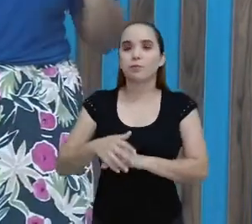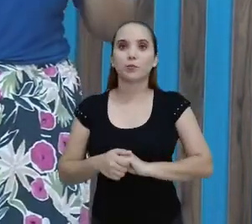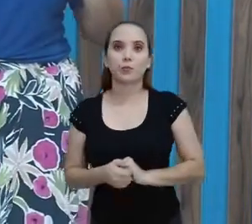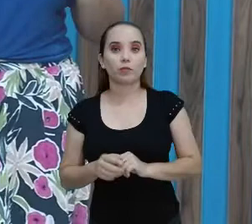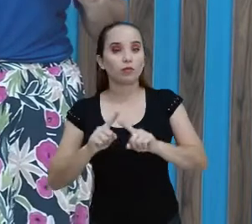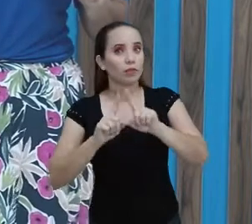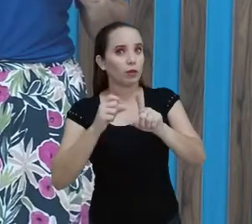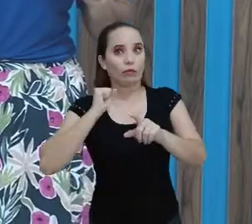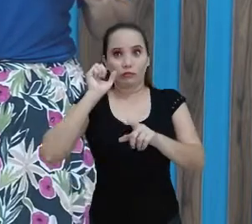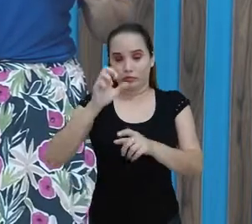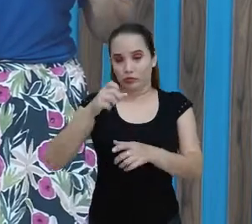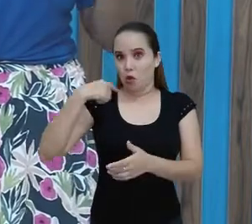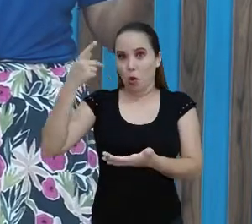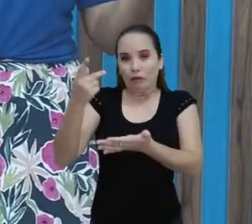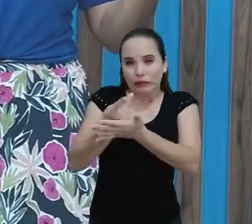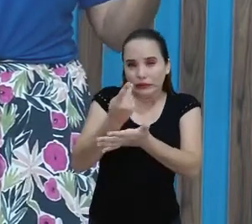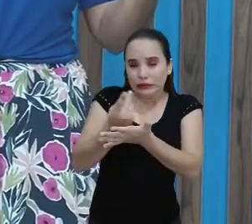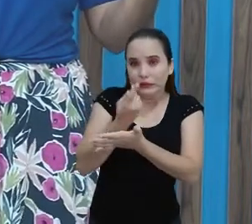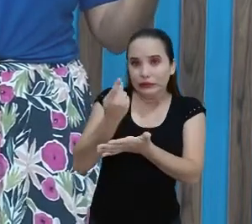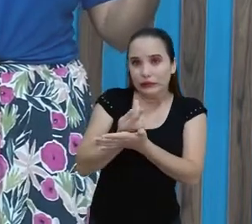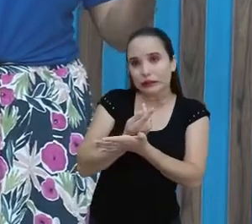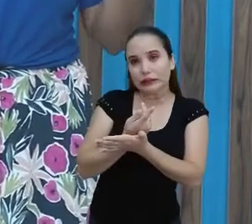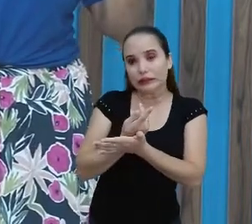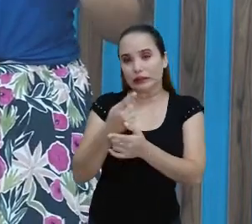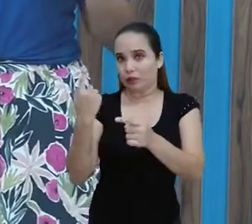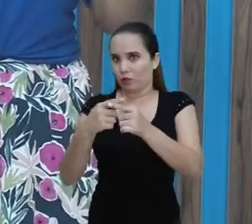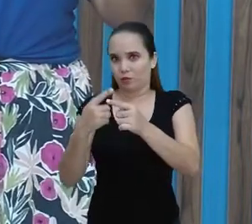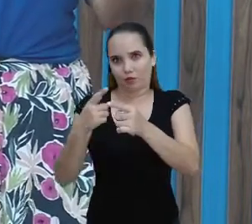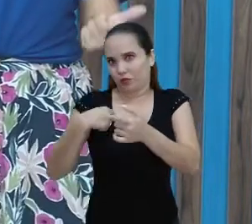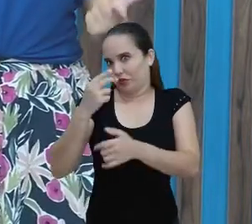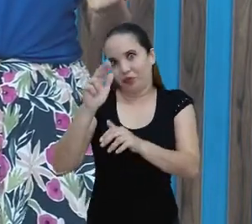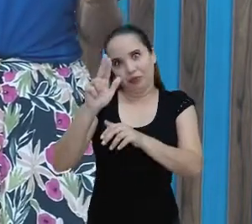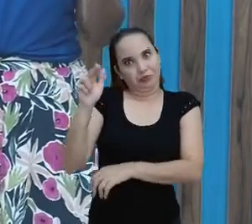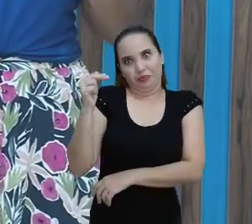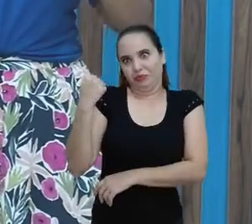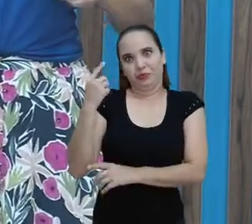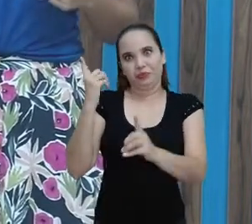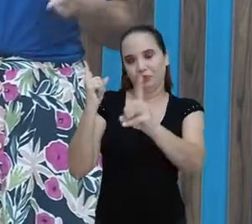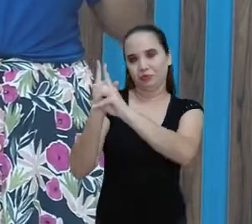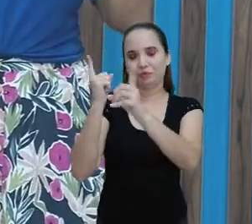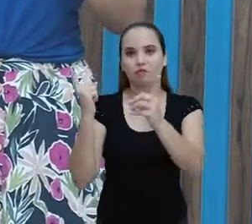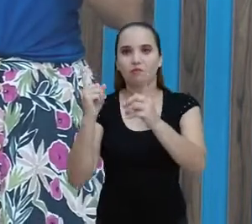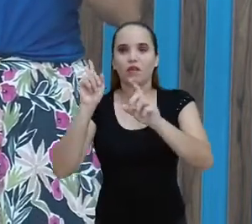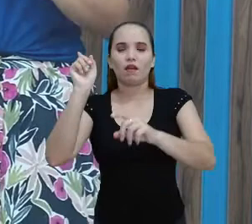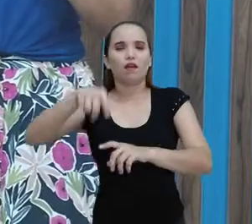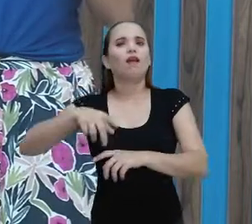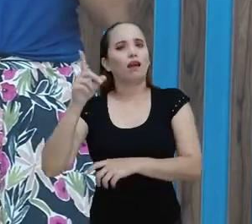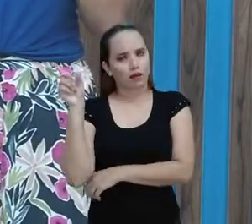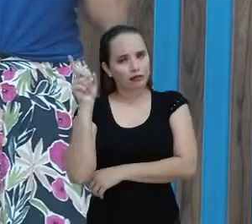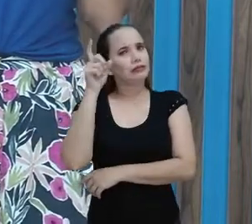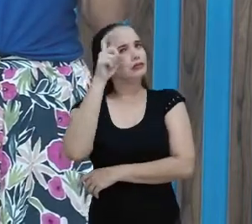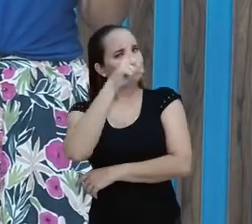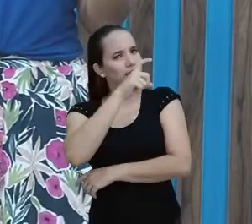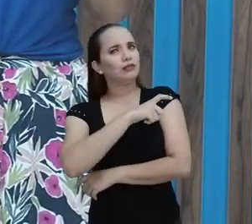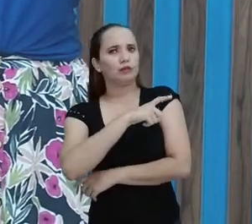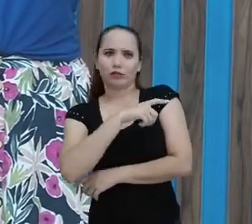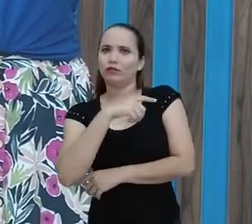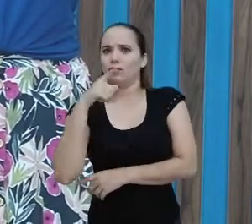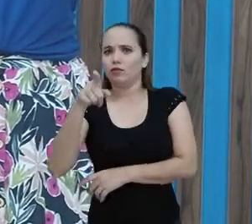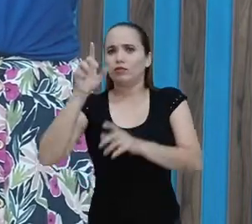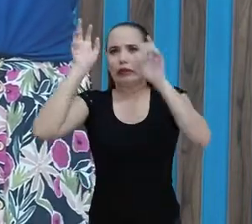acerte precisamente, obviamente, visto que como eu nunca o vi, é muito difícil você construir uma imagem tão